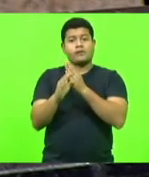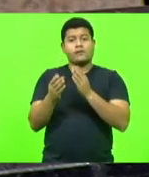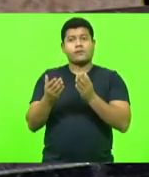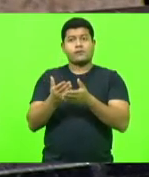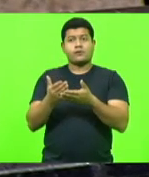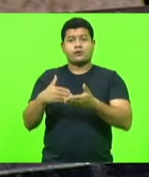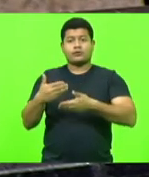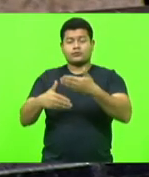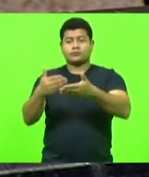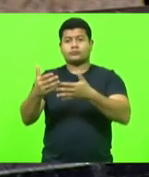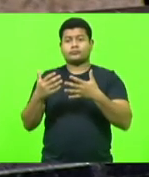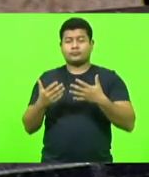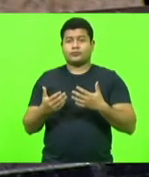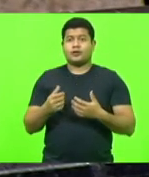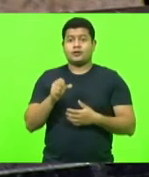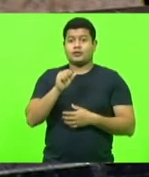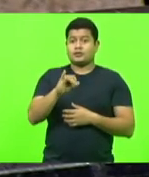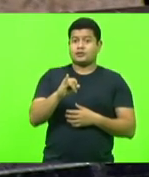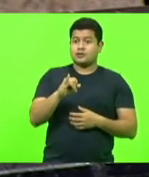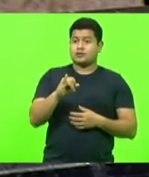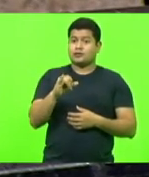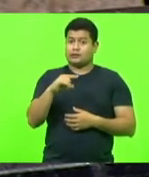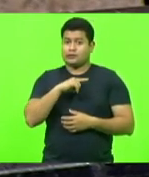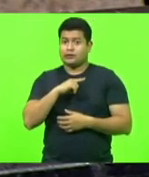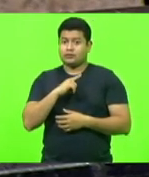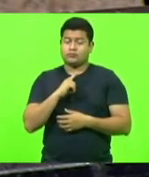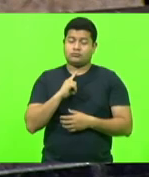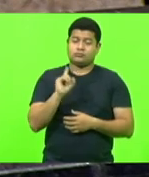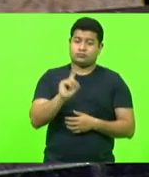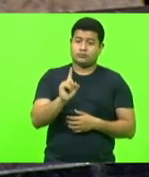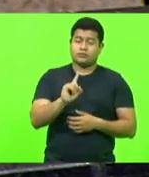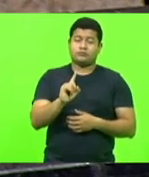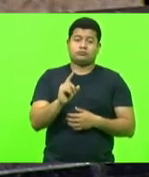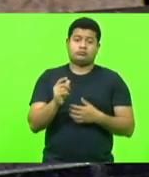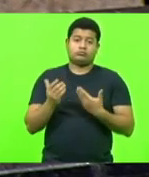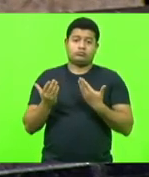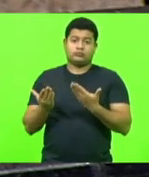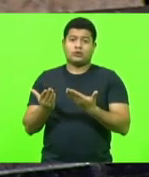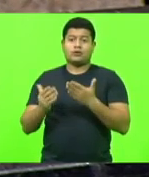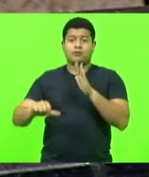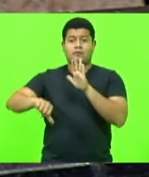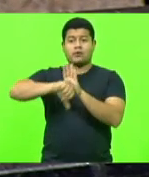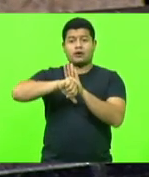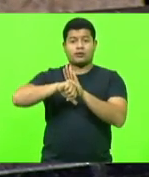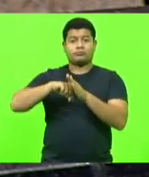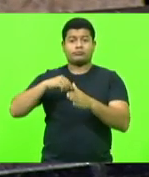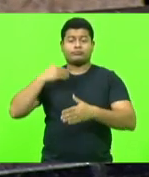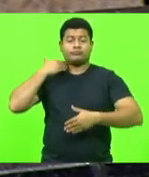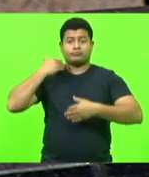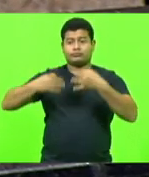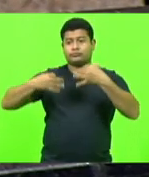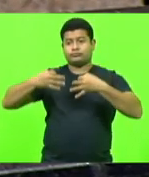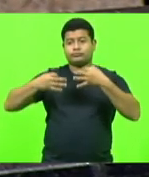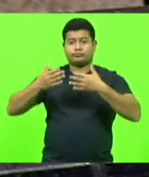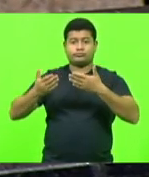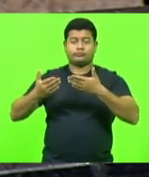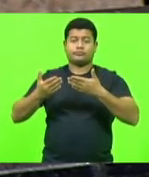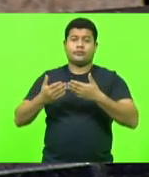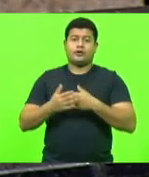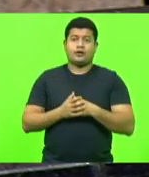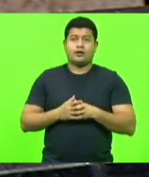e tramitada, e se há e houver, de fato, algum crime jurídico, que esses excessos